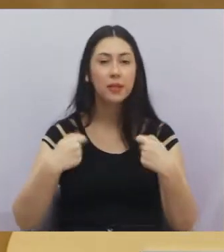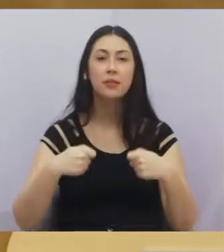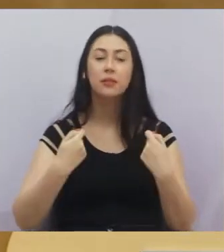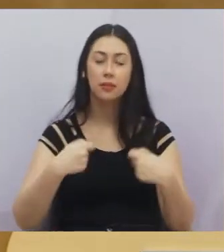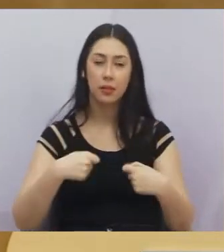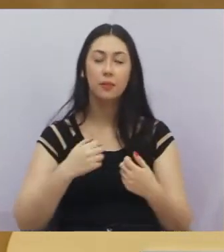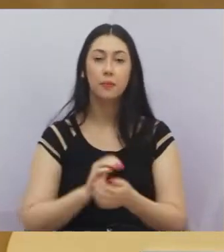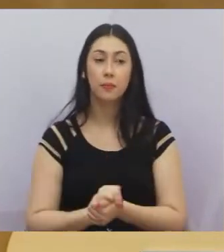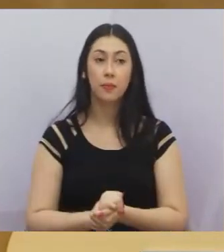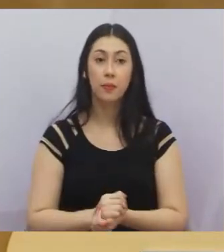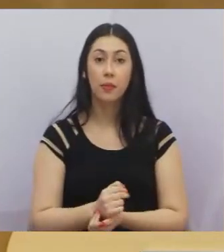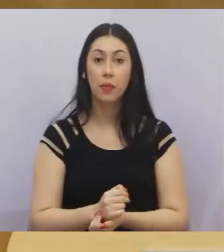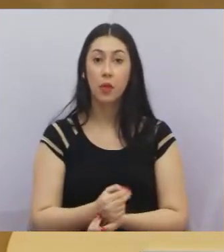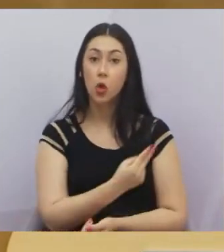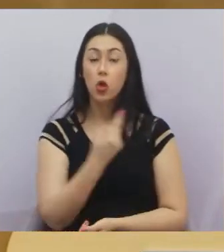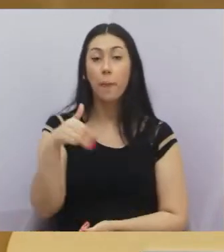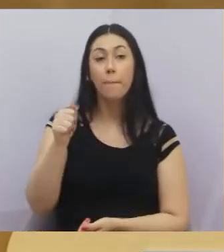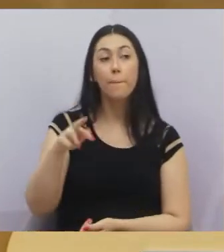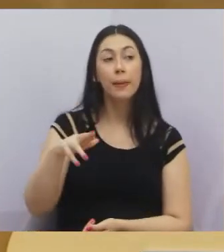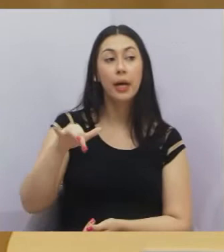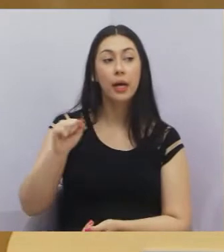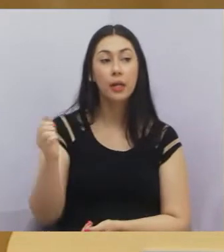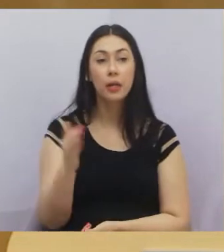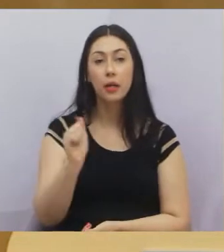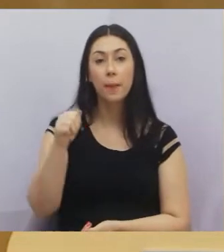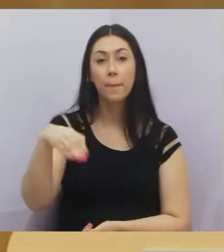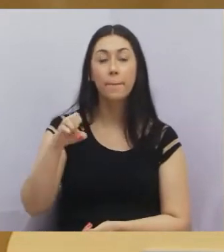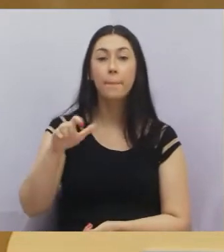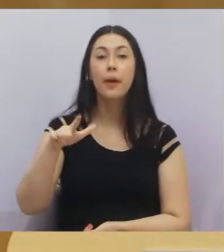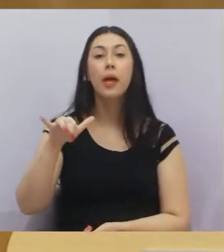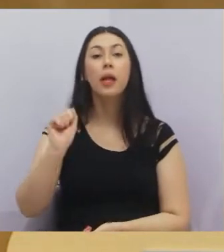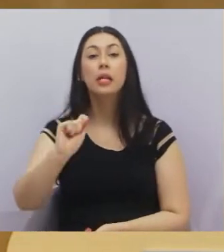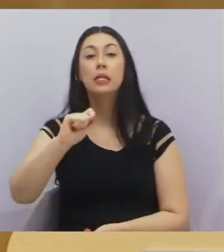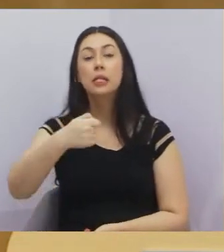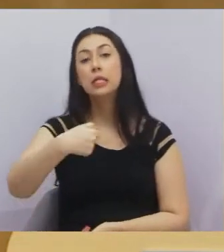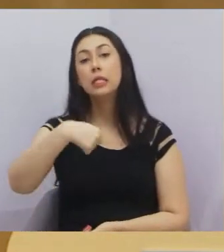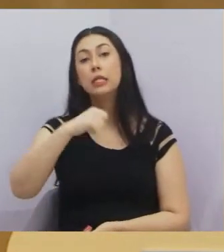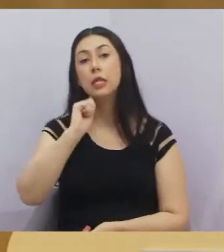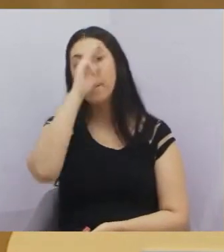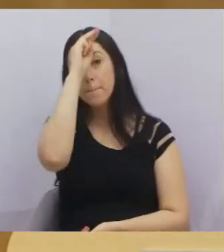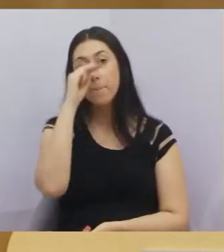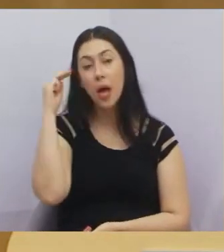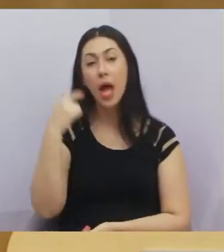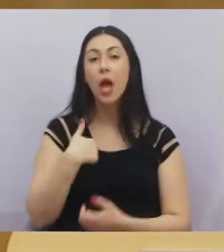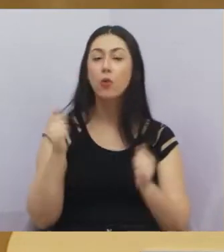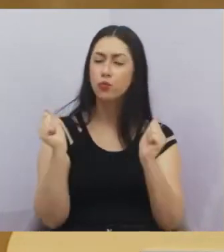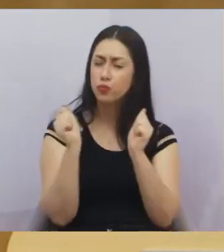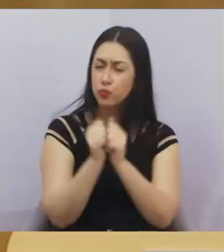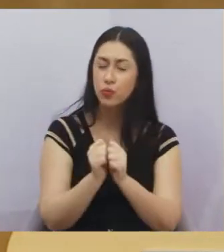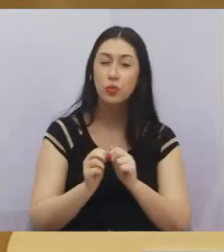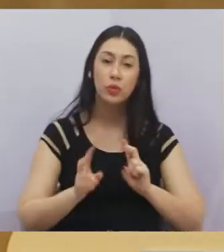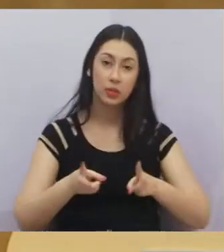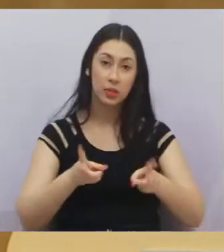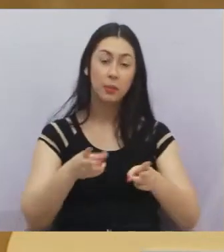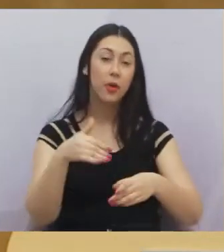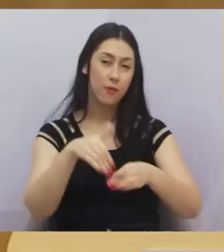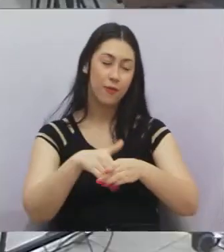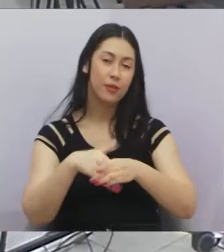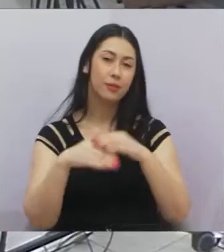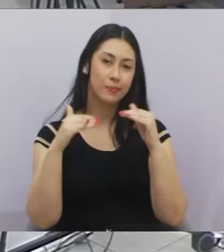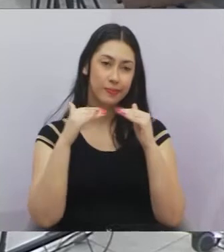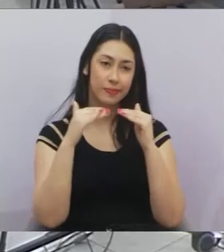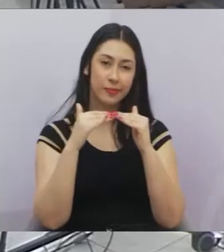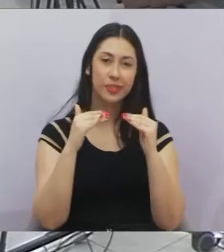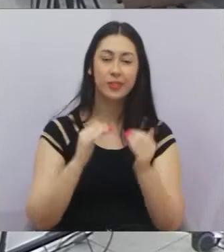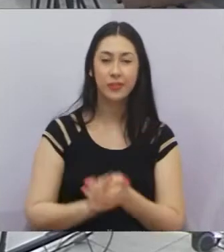necessário. Meu nome é Maria Amélia e eu vou ficar aqui sempre ao lado de vocês, ok? E meu voto é